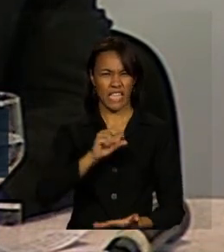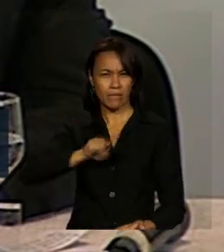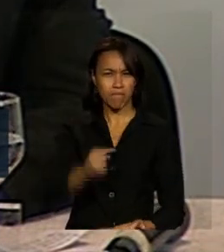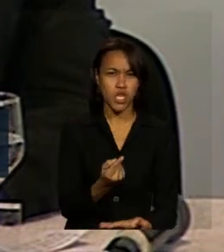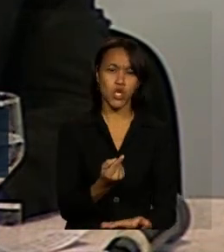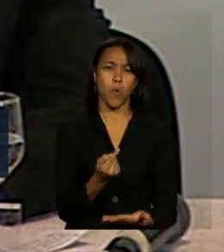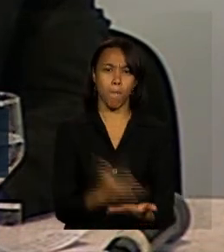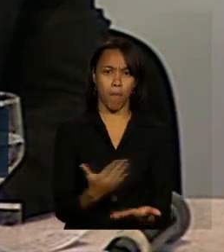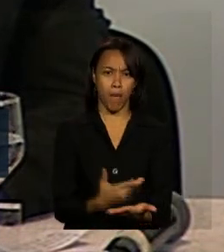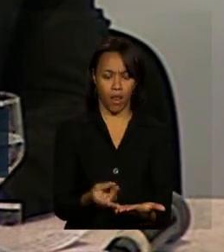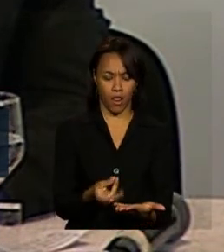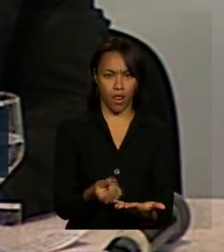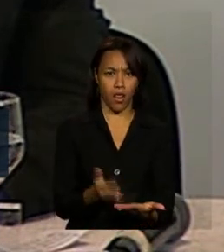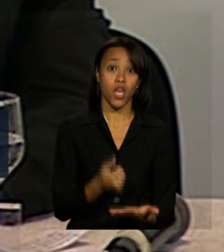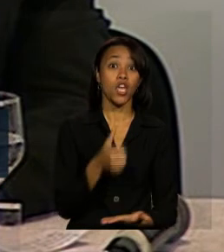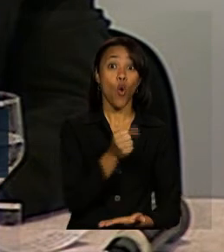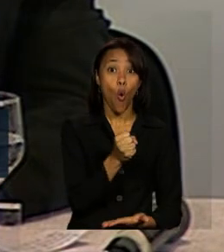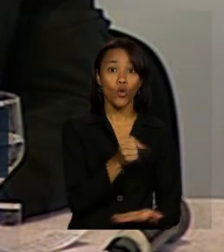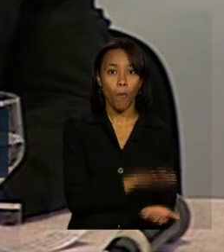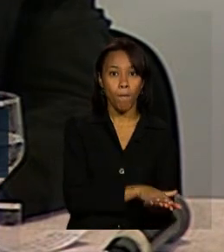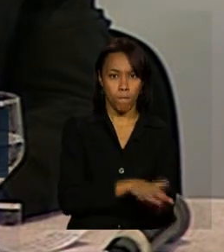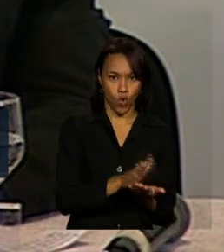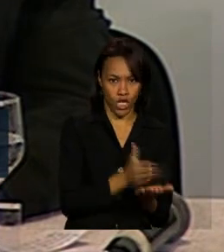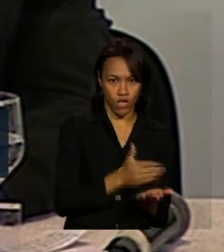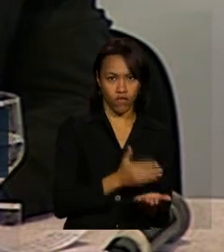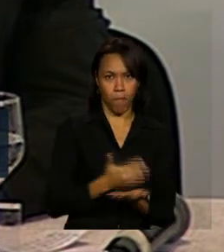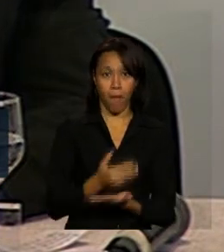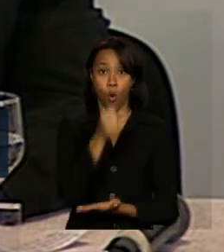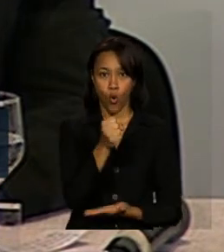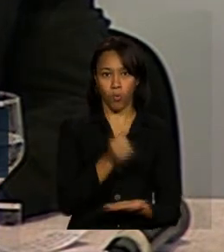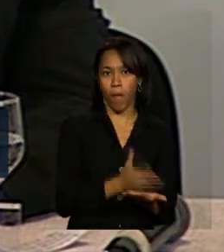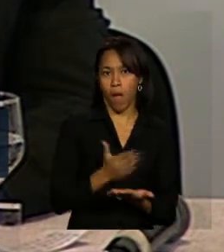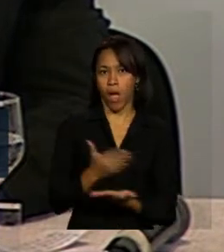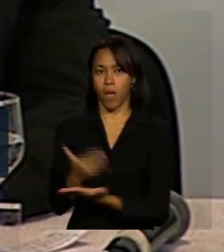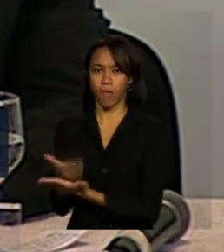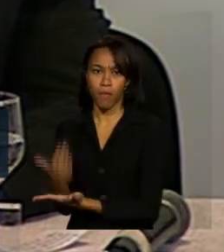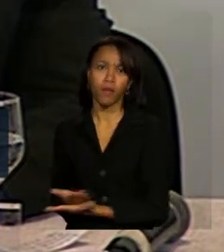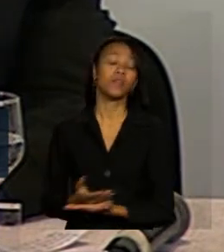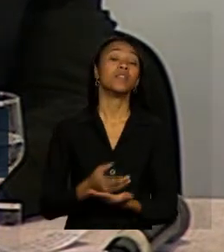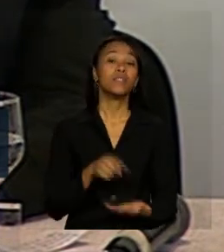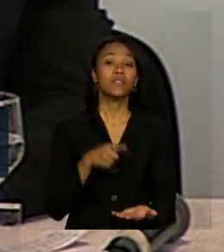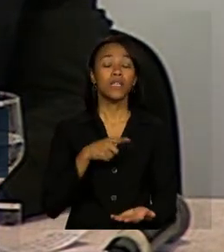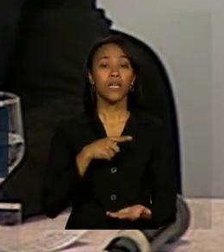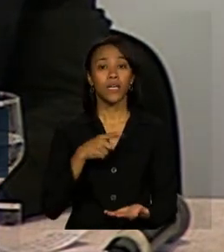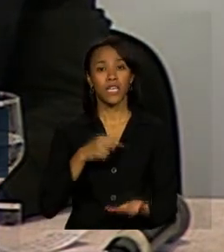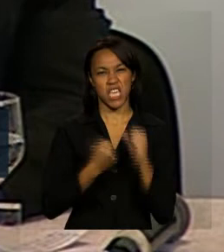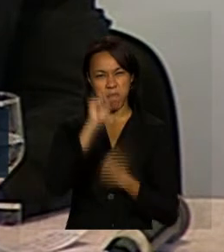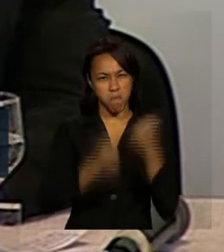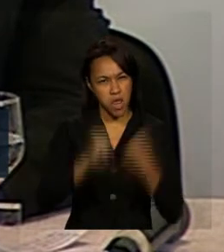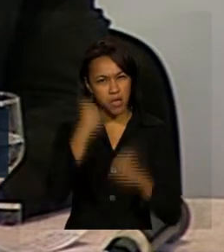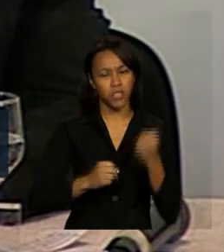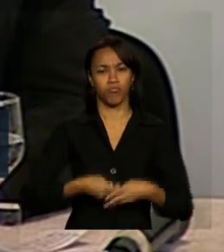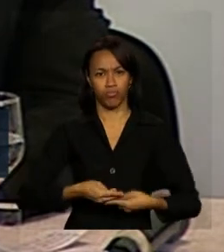páginas distribuídas em 8 volumes, são 8 mil coleções impressas e